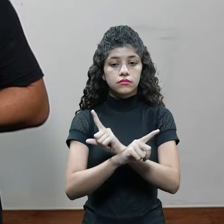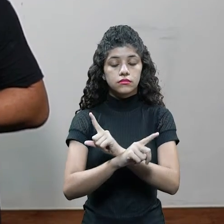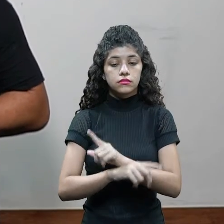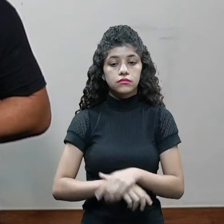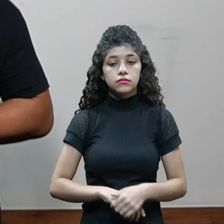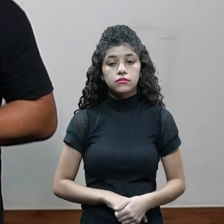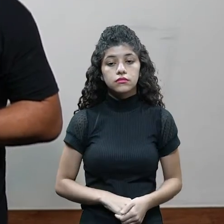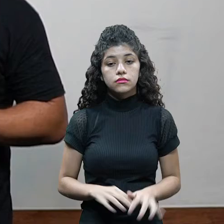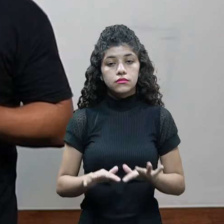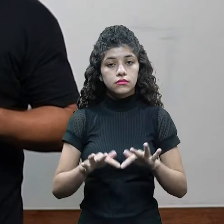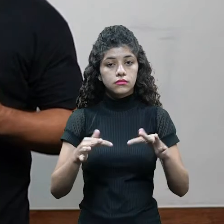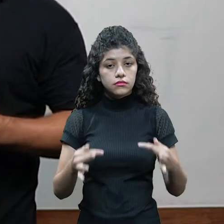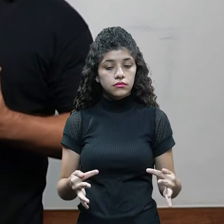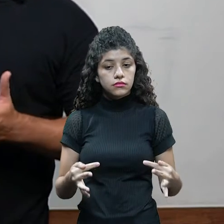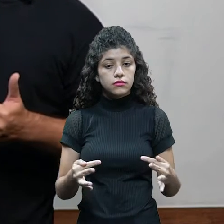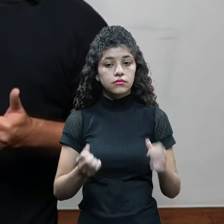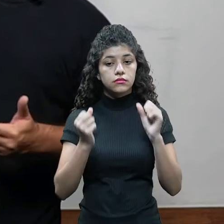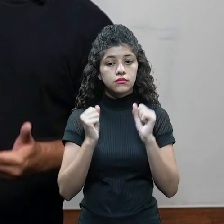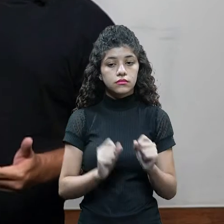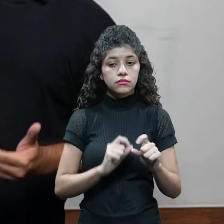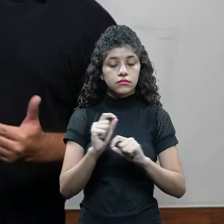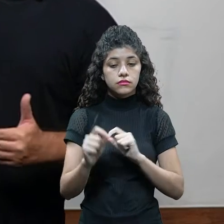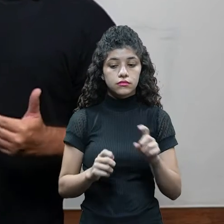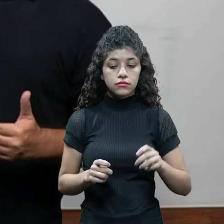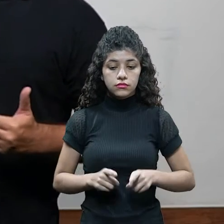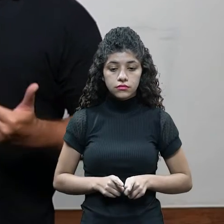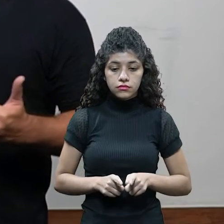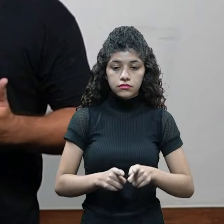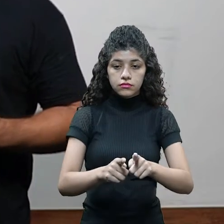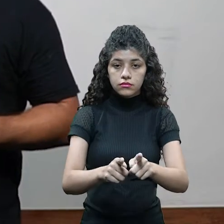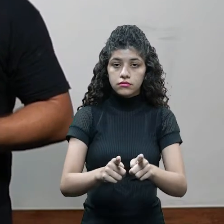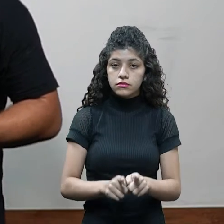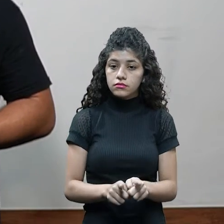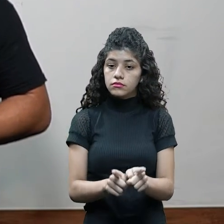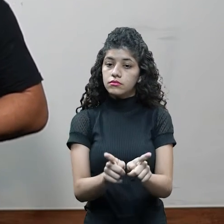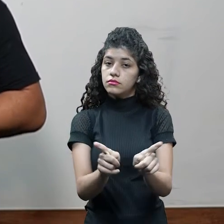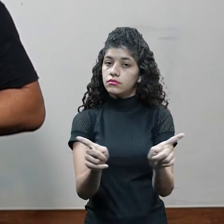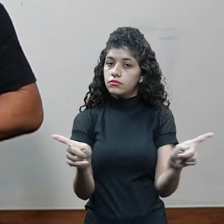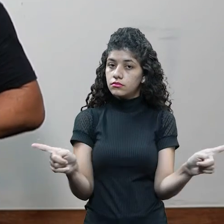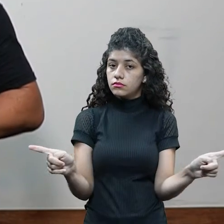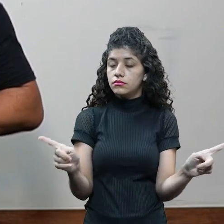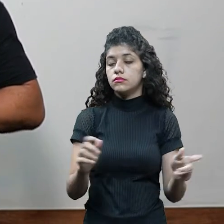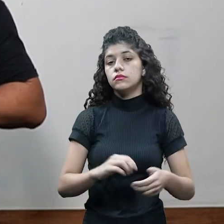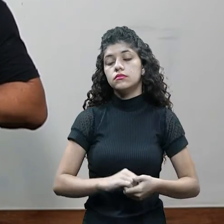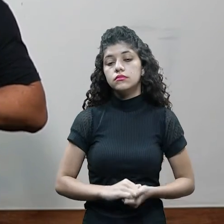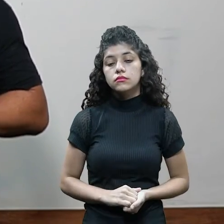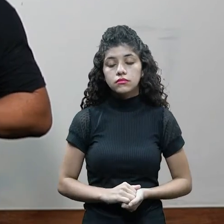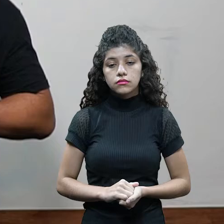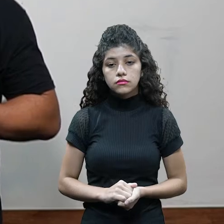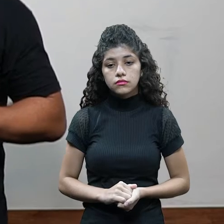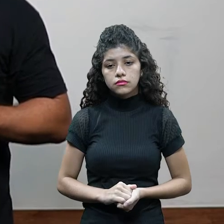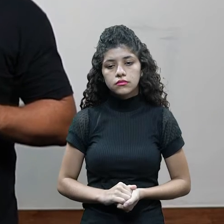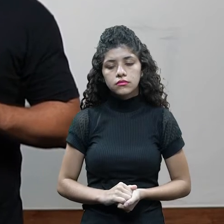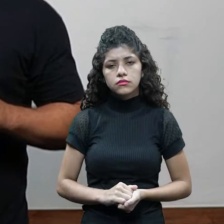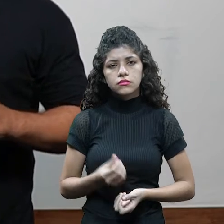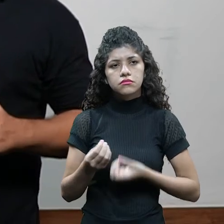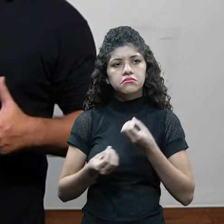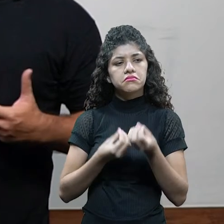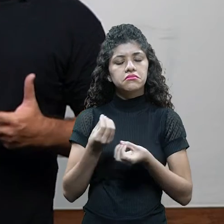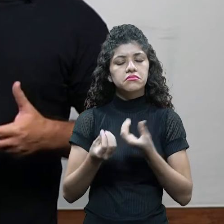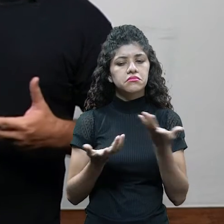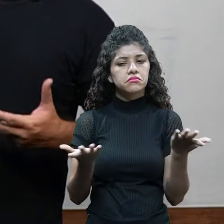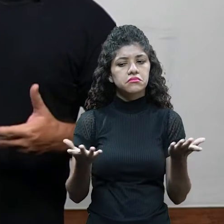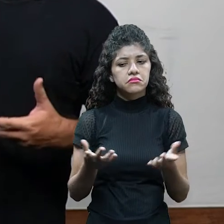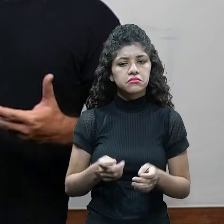das regras de 3 simples, elas podem ser direta ou inversamente proporcionais. Luiz Guterres, o que é